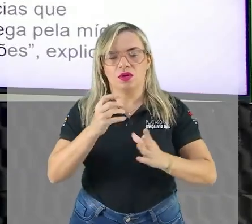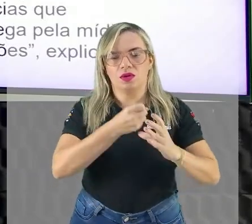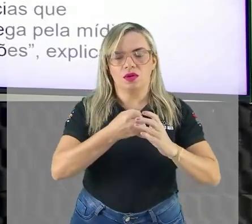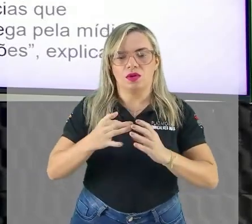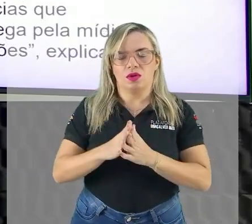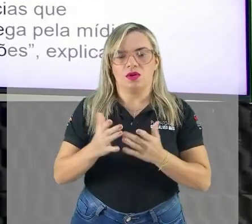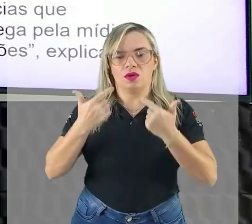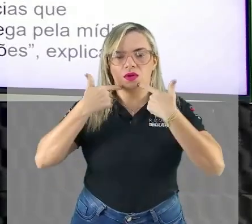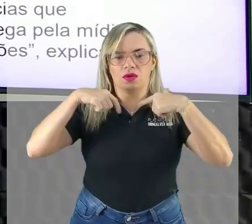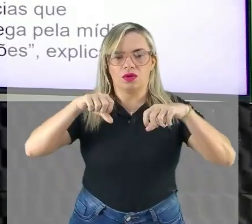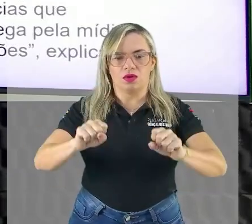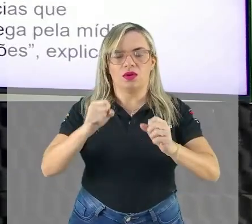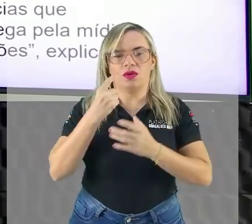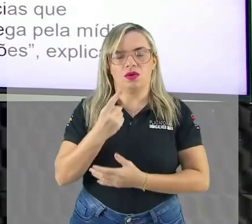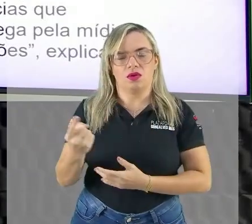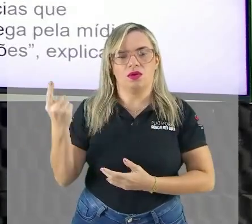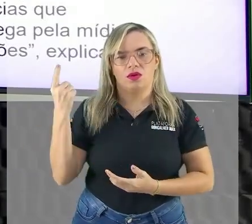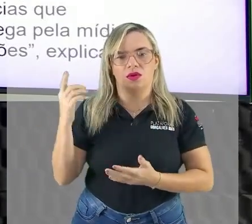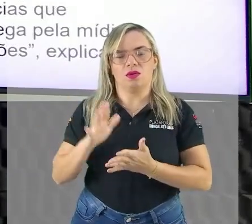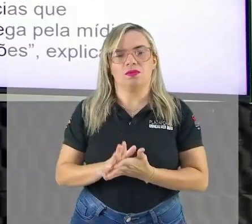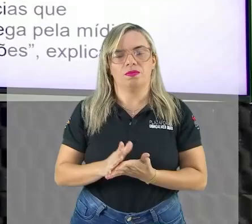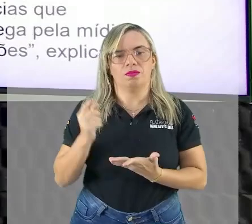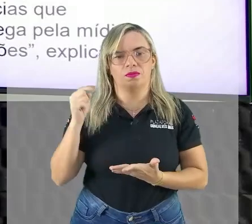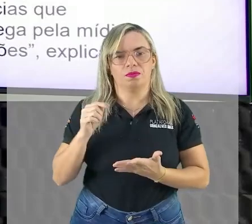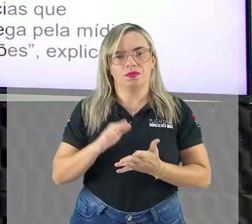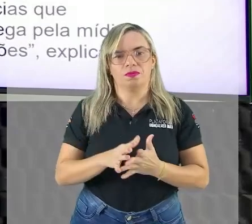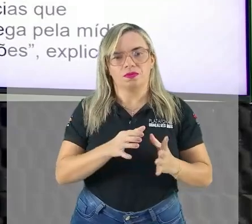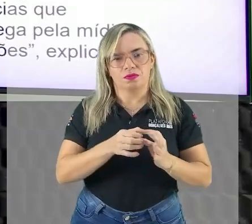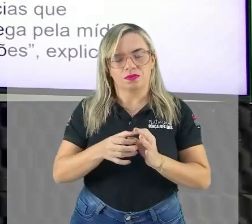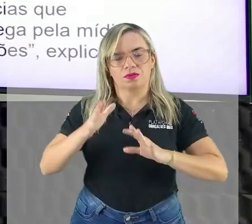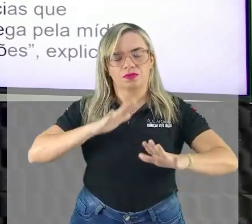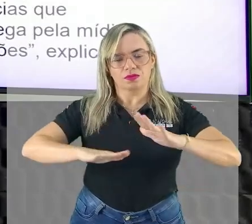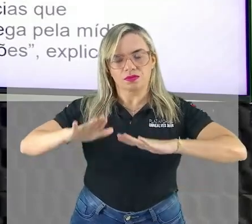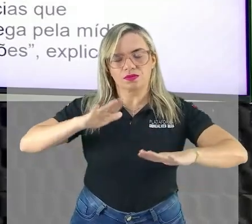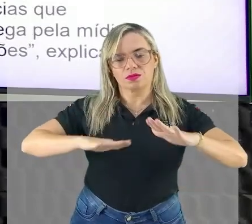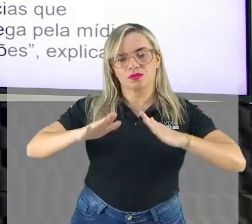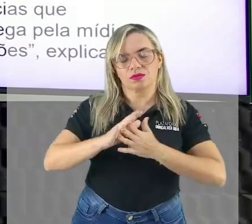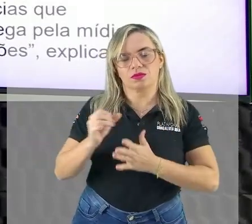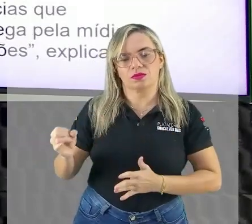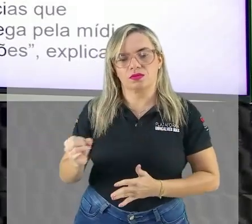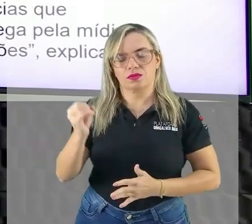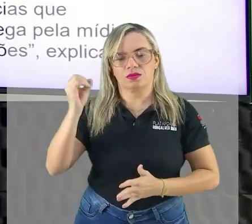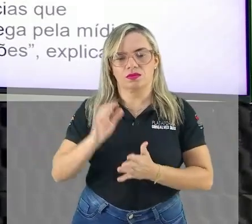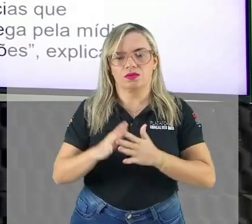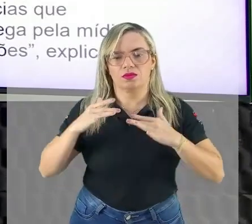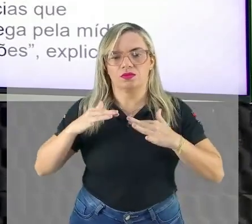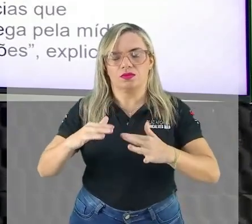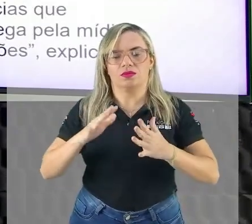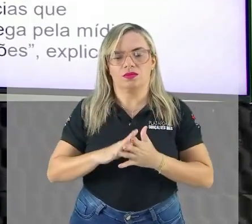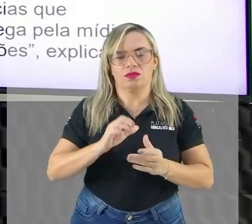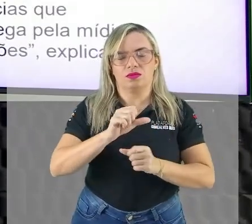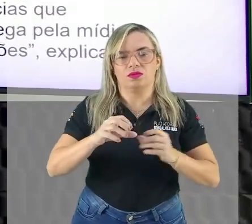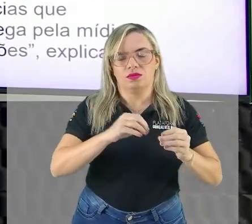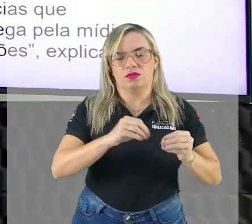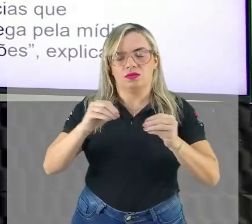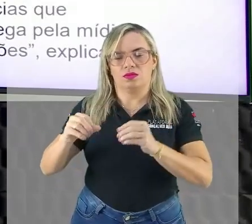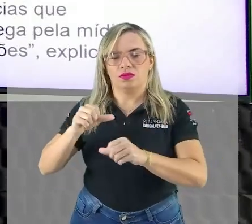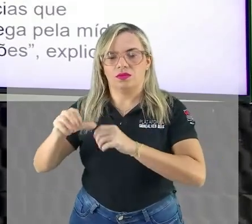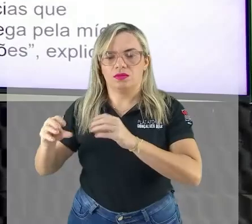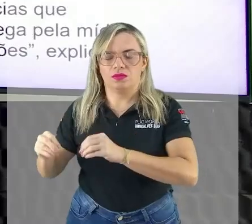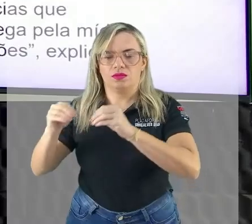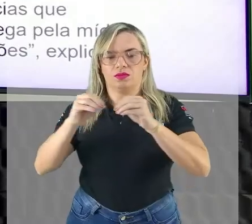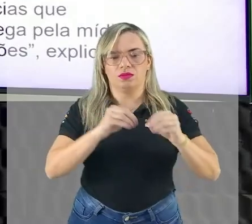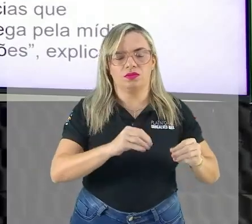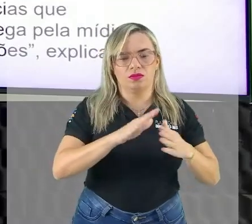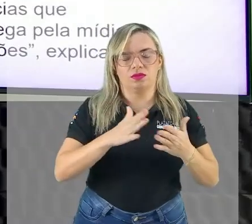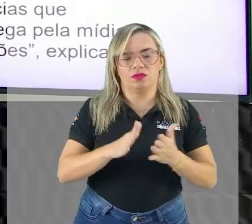linguístico é um ponto, assim, muito delicado e importante a gente considerar quando a gente fala dos fluxos migratórios. E é isso que inicia o